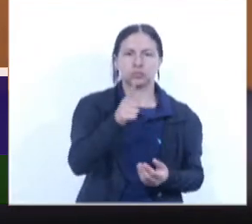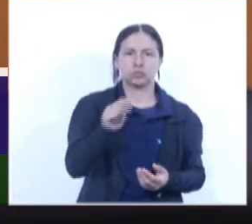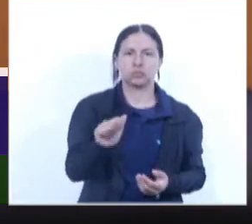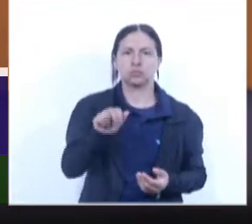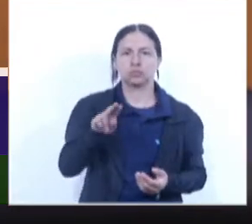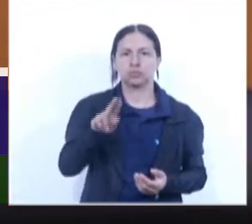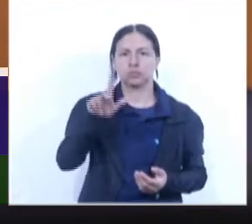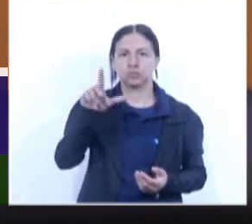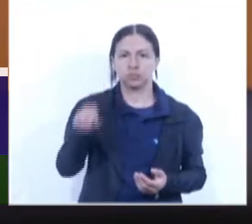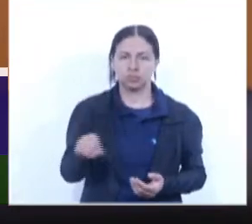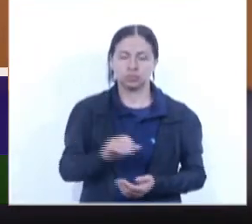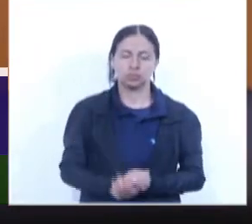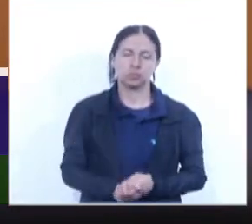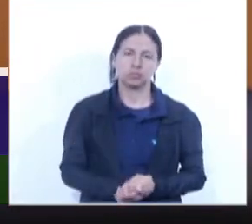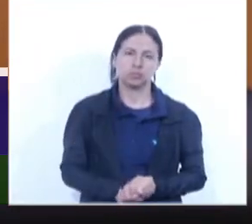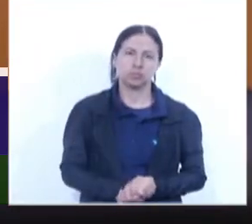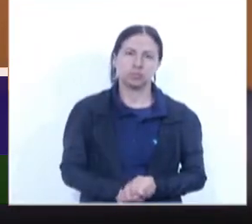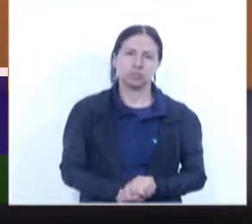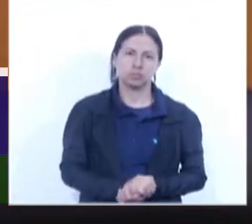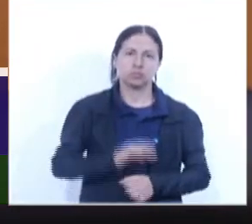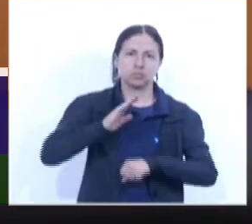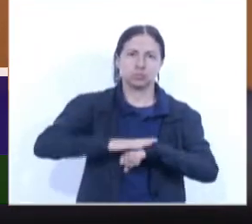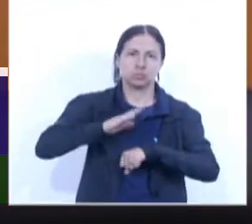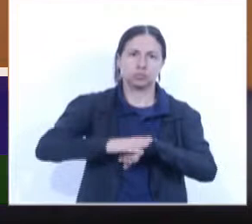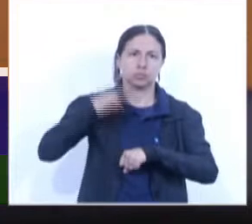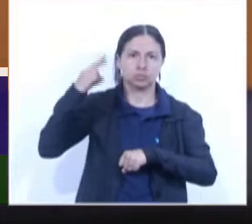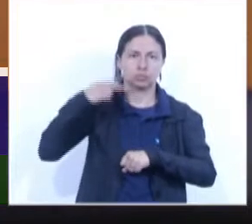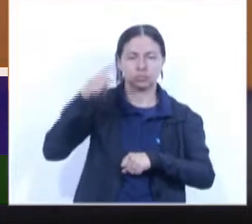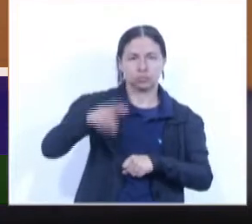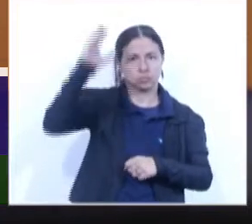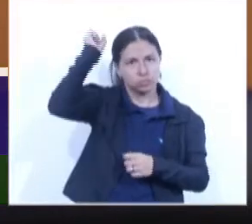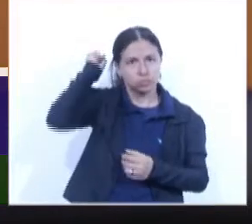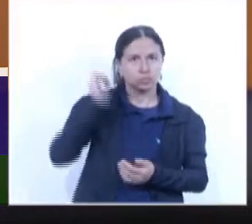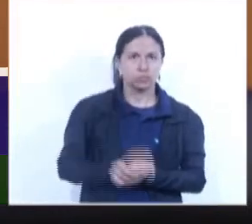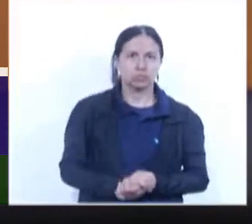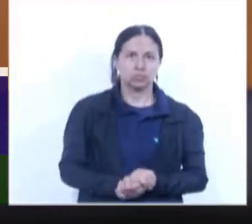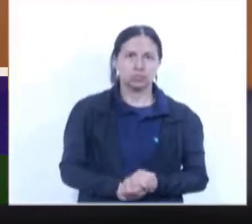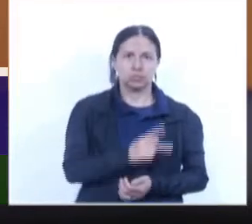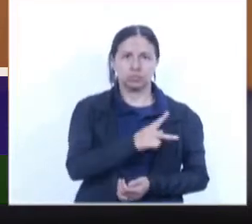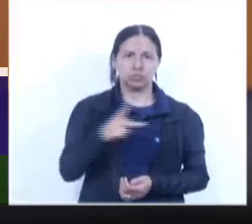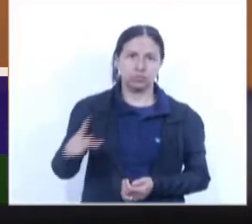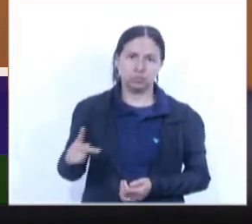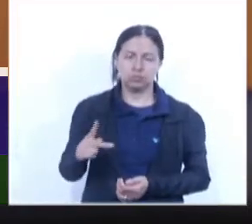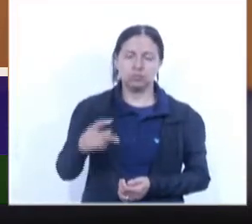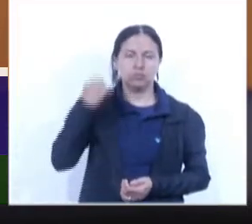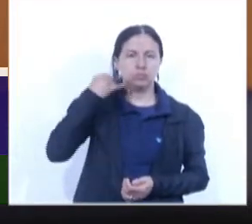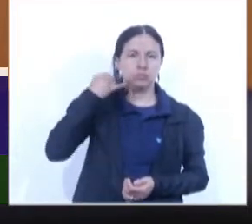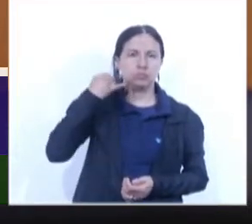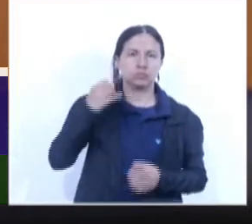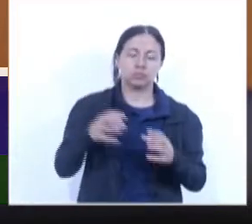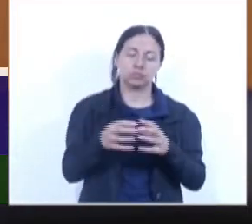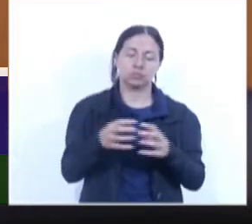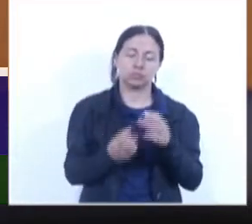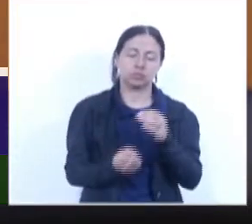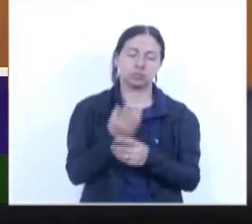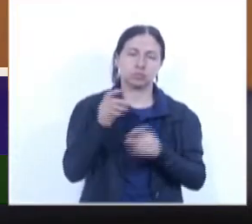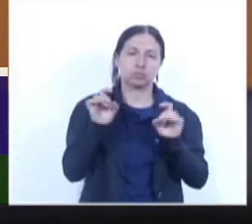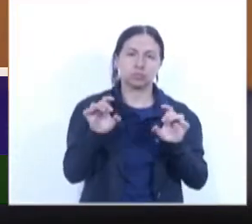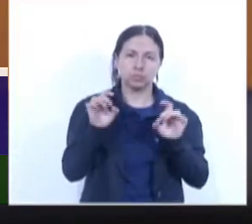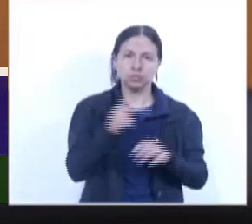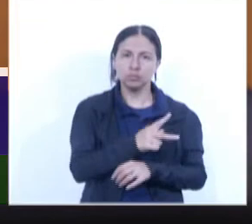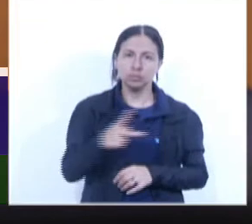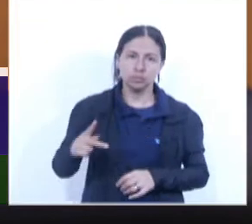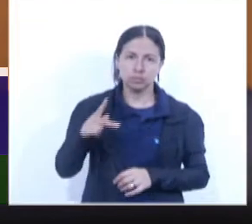brasileiro autora vereadora Lisa Prado Presidente Vereador formação de comissão especial Presidente